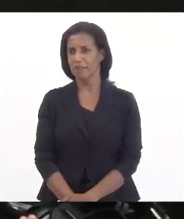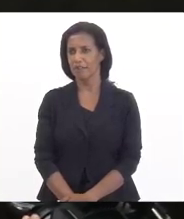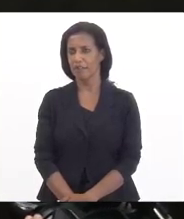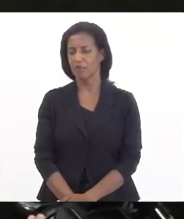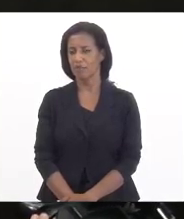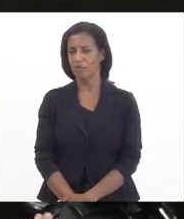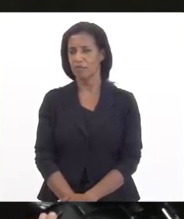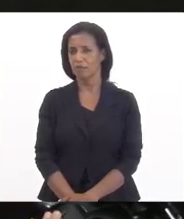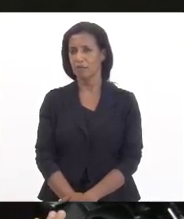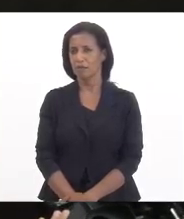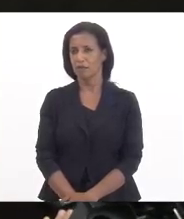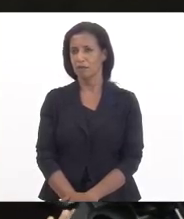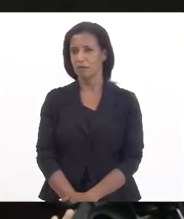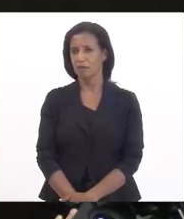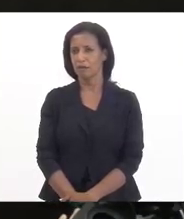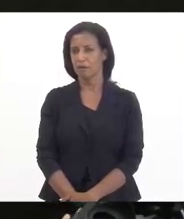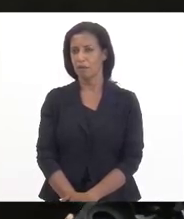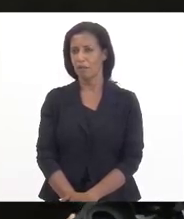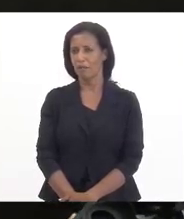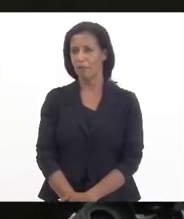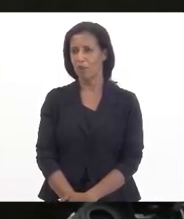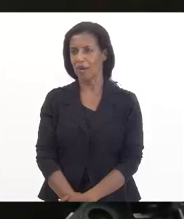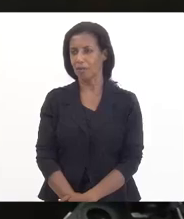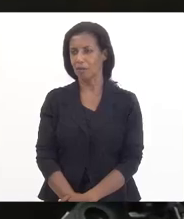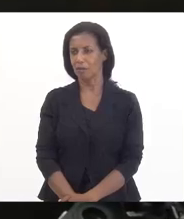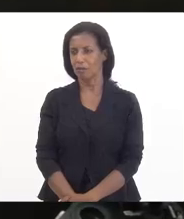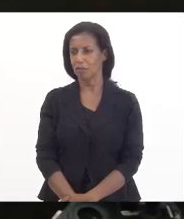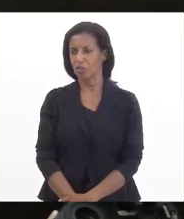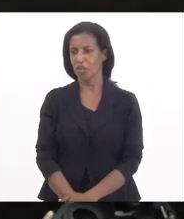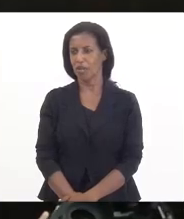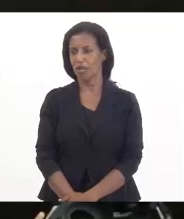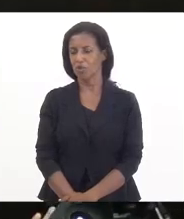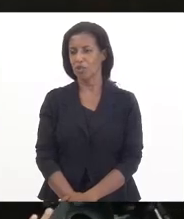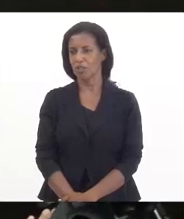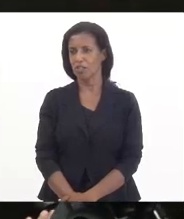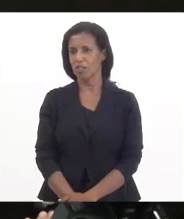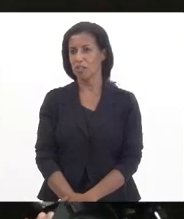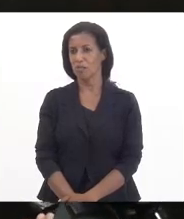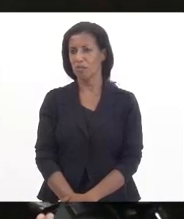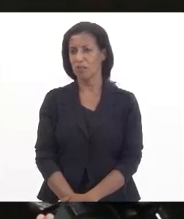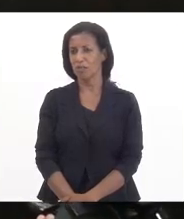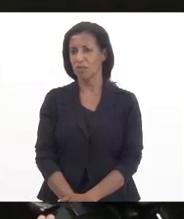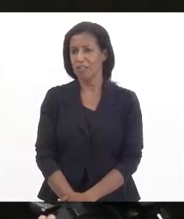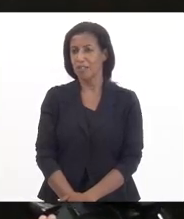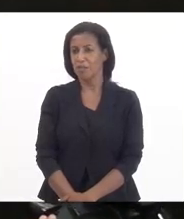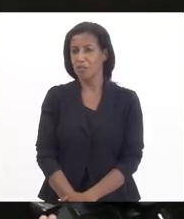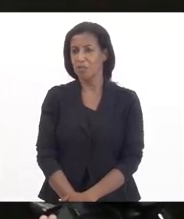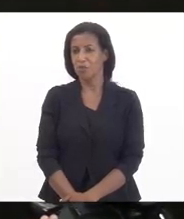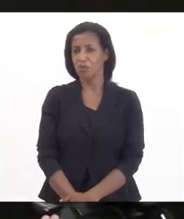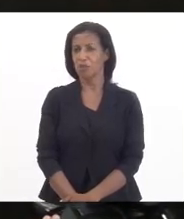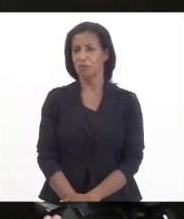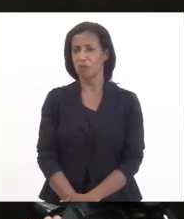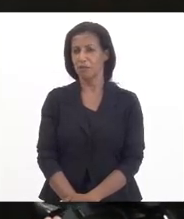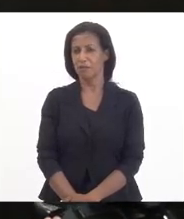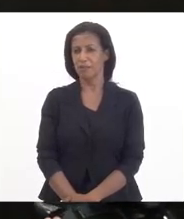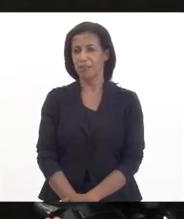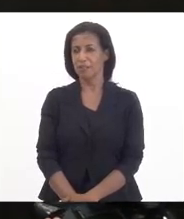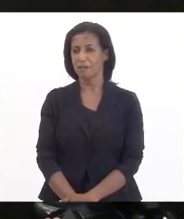Cadê o outro? Ali, ele, governador. Aqui. Demorou mais veio. São duas, não são?